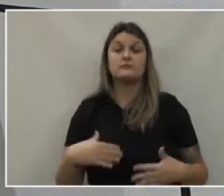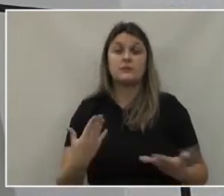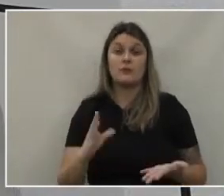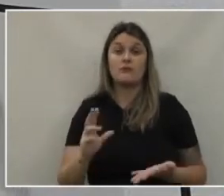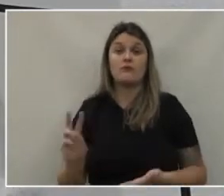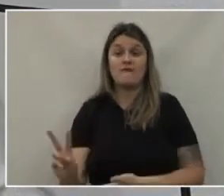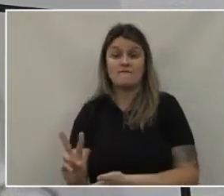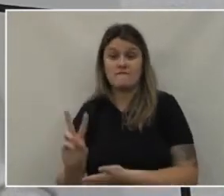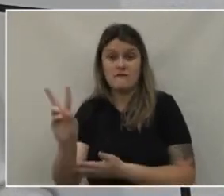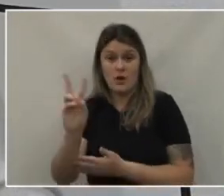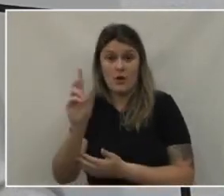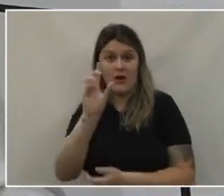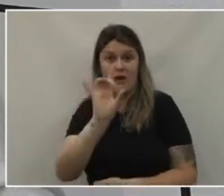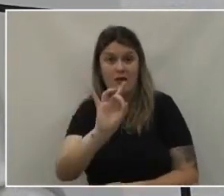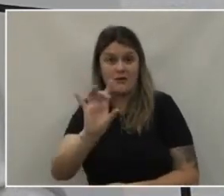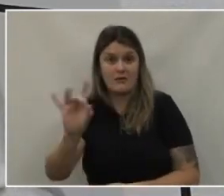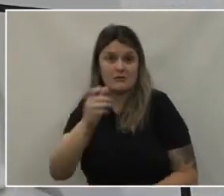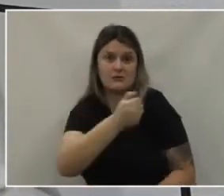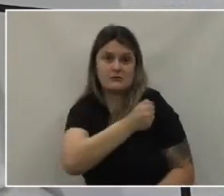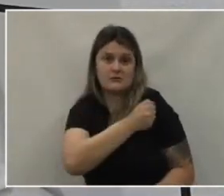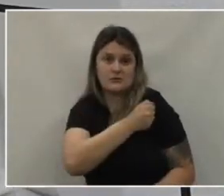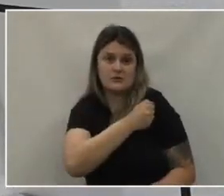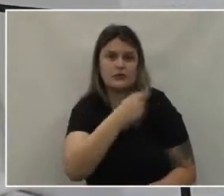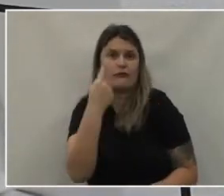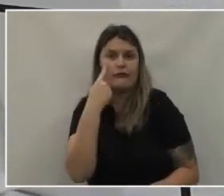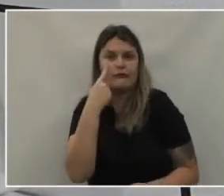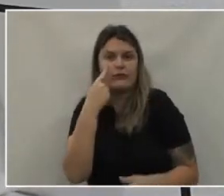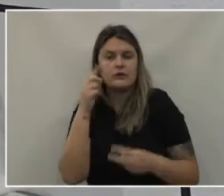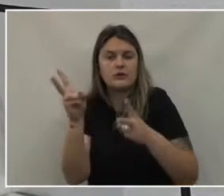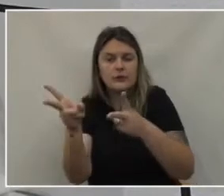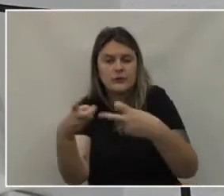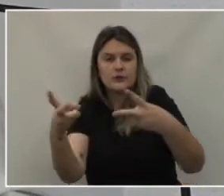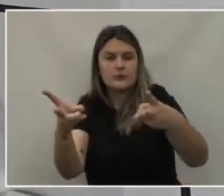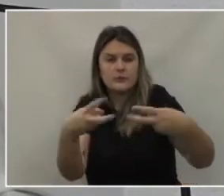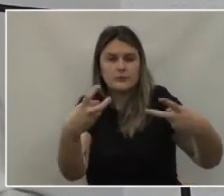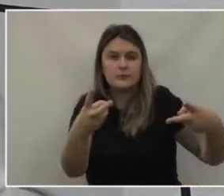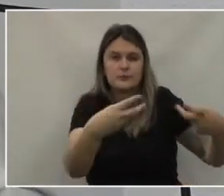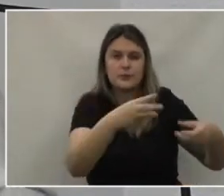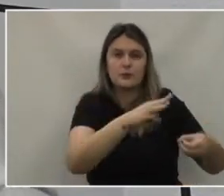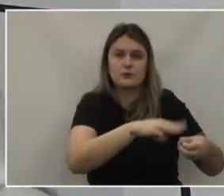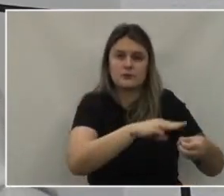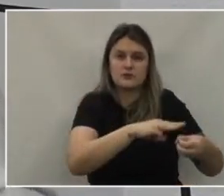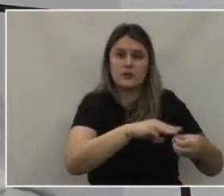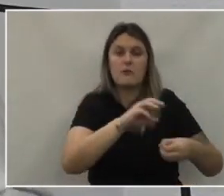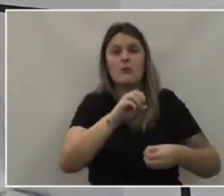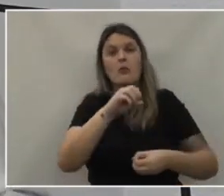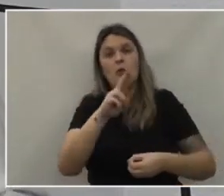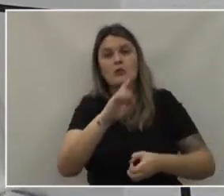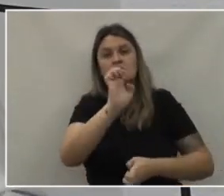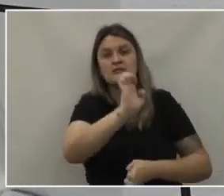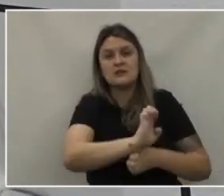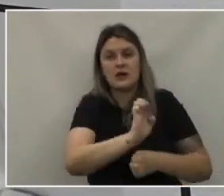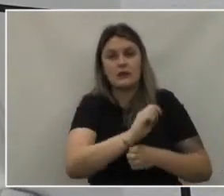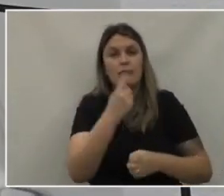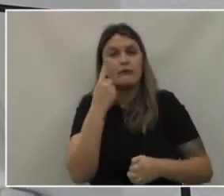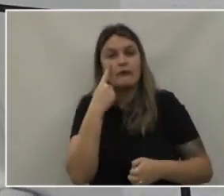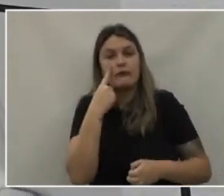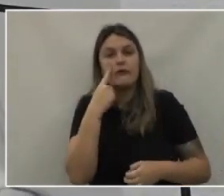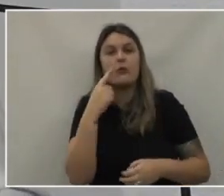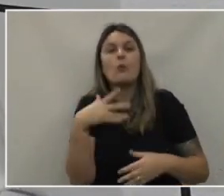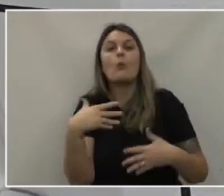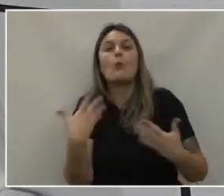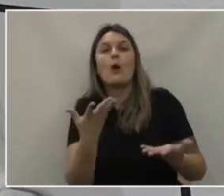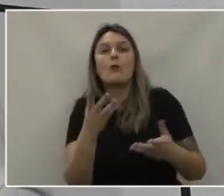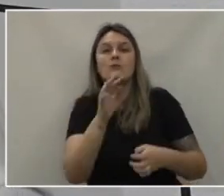valor, aluno-ano, leva em conta toda a arrecadação do município ou do Estado para definir quais